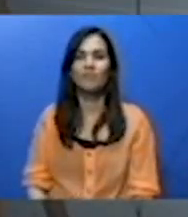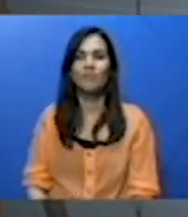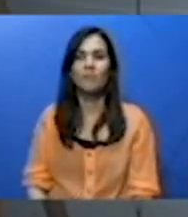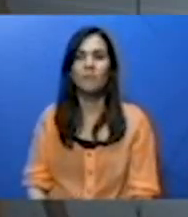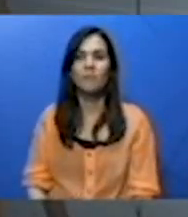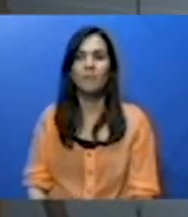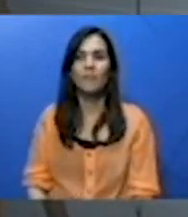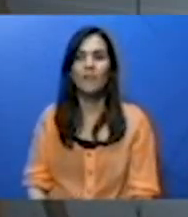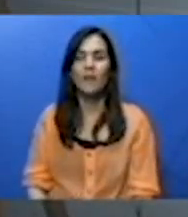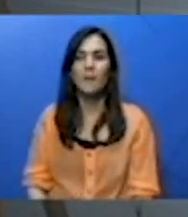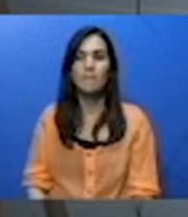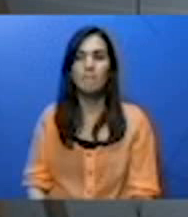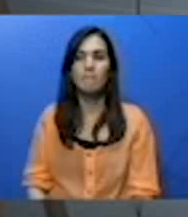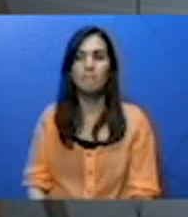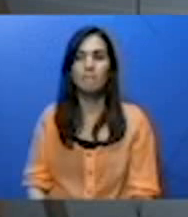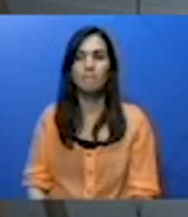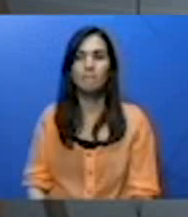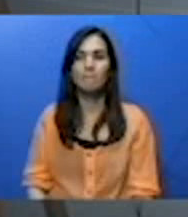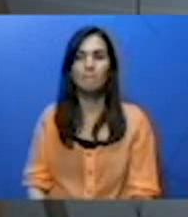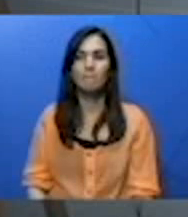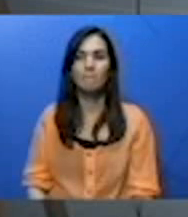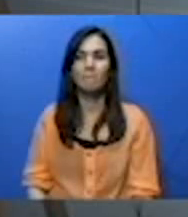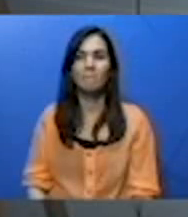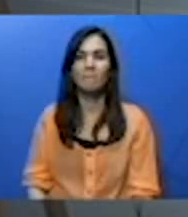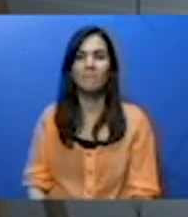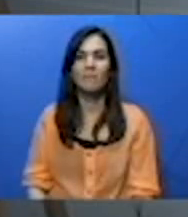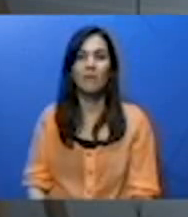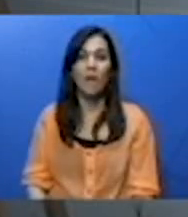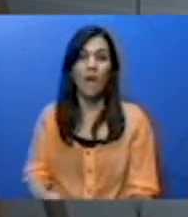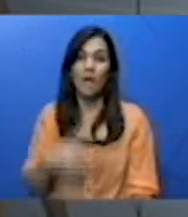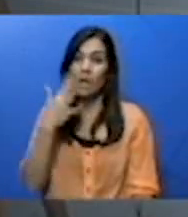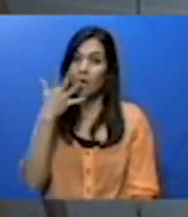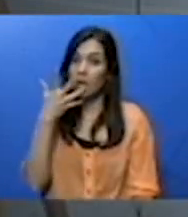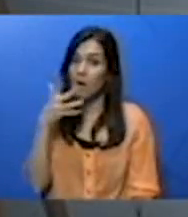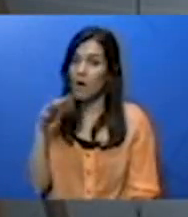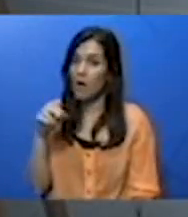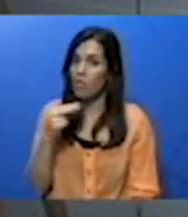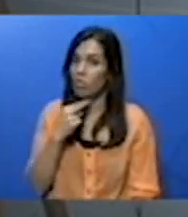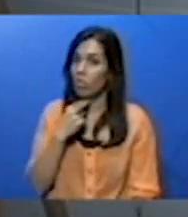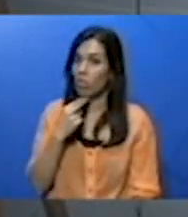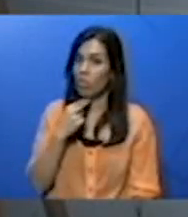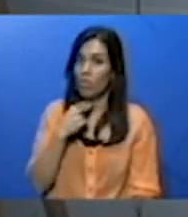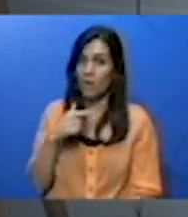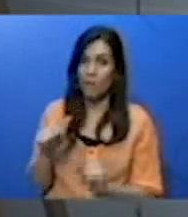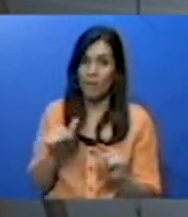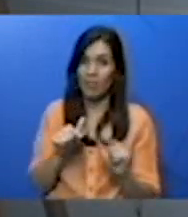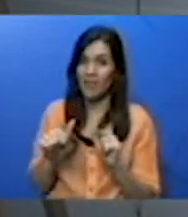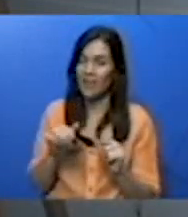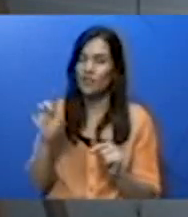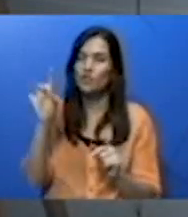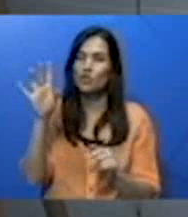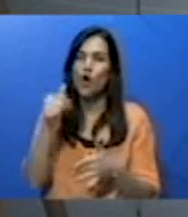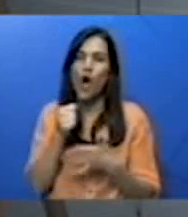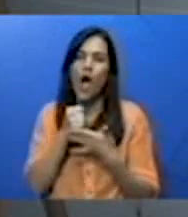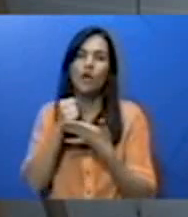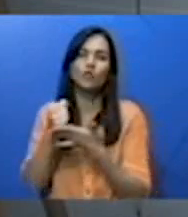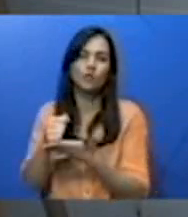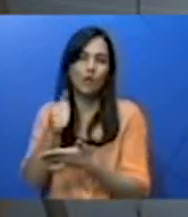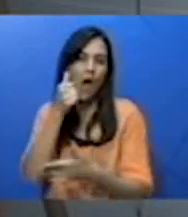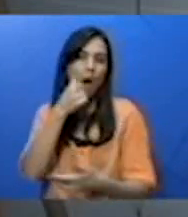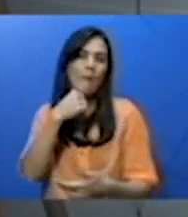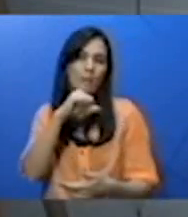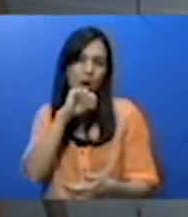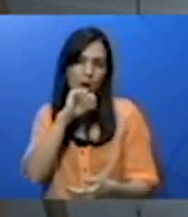trabalhar. Você trabalha, Clarinha? Ah, não, professora. Criança não pode trabalhar, não, eu só ajudo a mamãe. Ah, ajudar a mamãe deve,